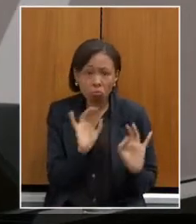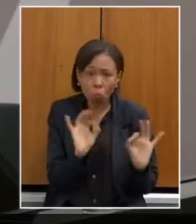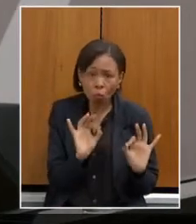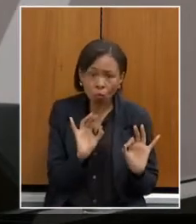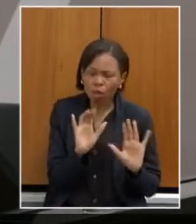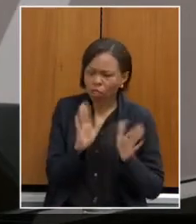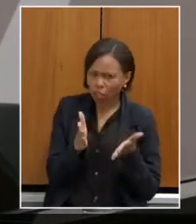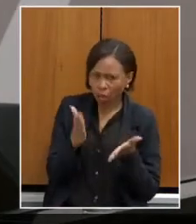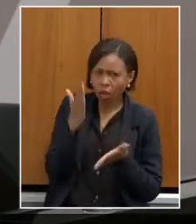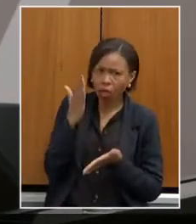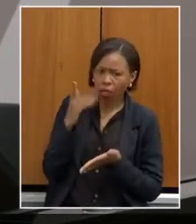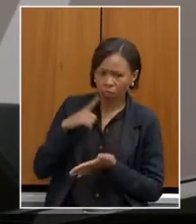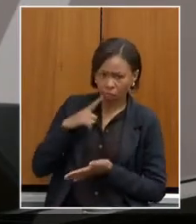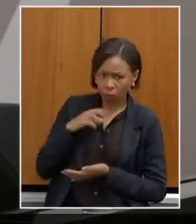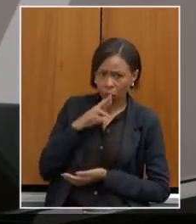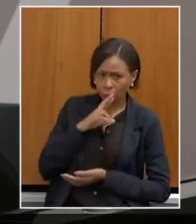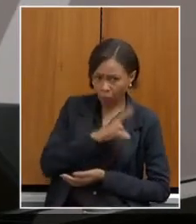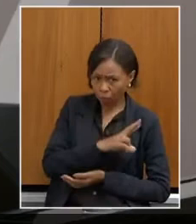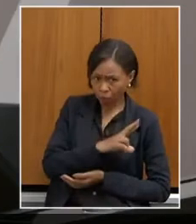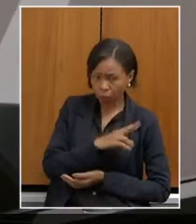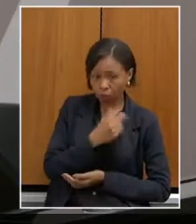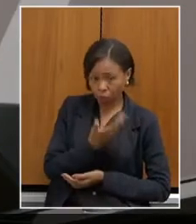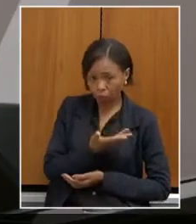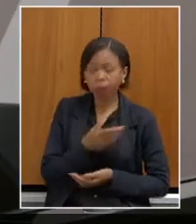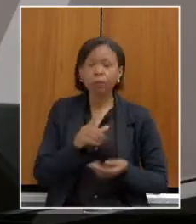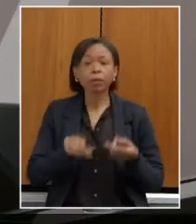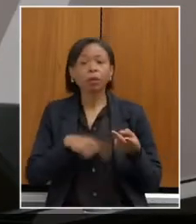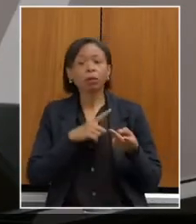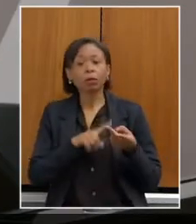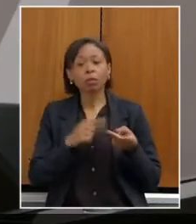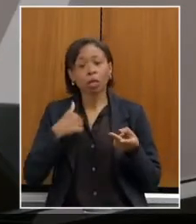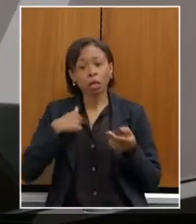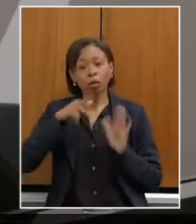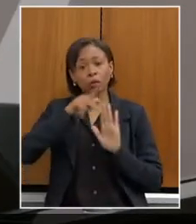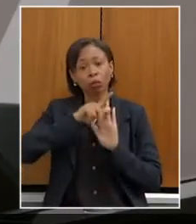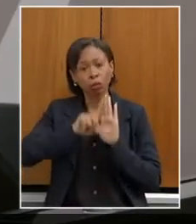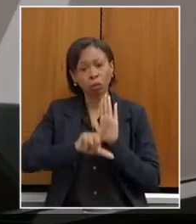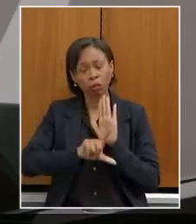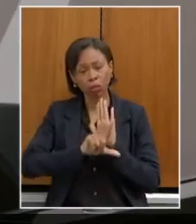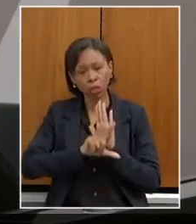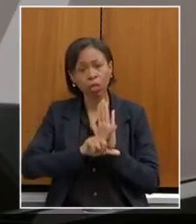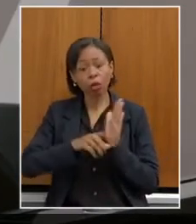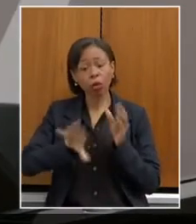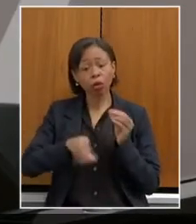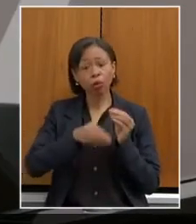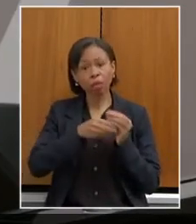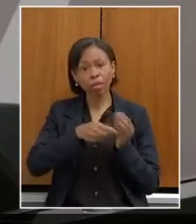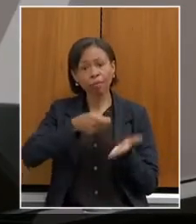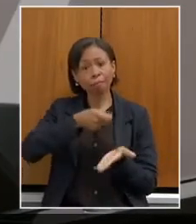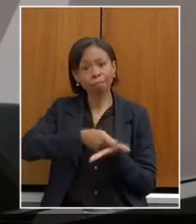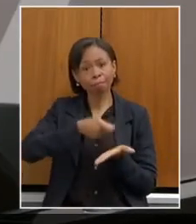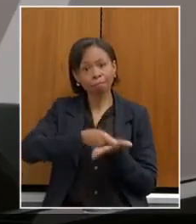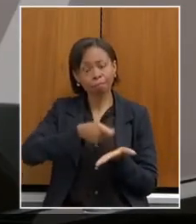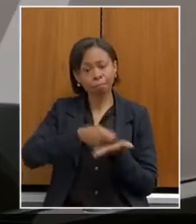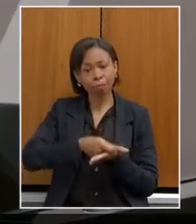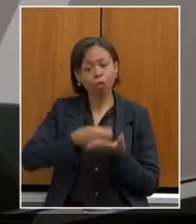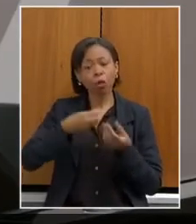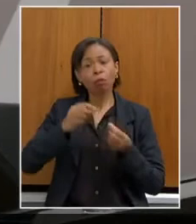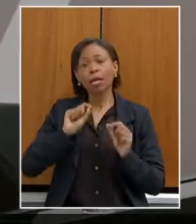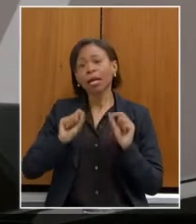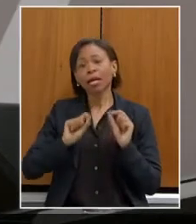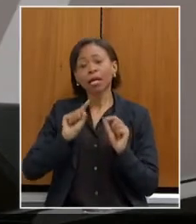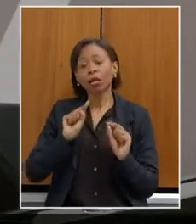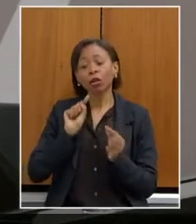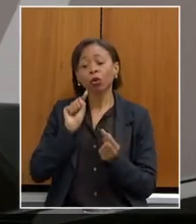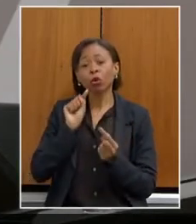pensando para isso uma outra coisa que eu fiz um projeto de lei aqui autorizando emendas impositivas para hospitais filantrópicos